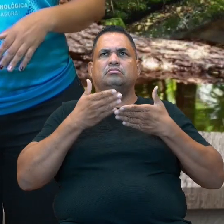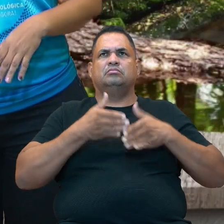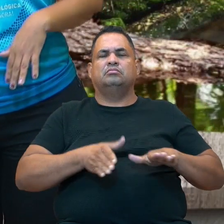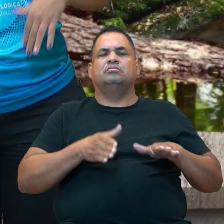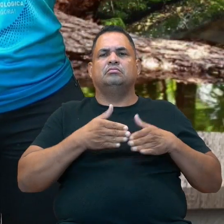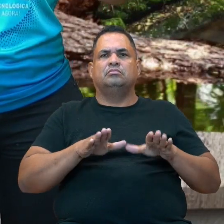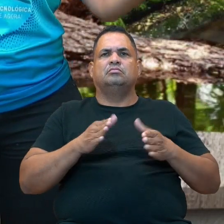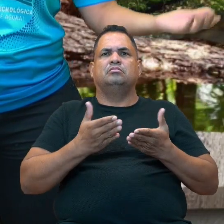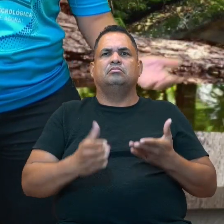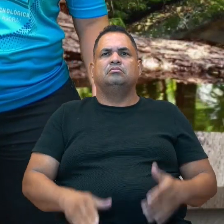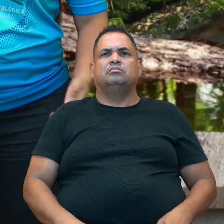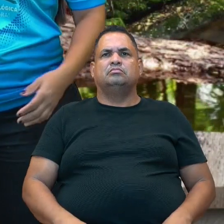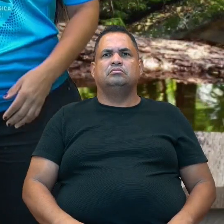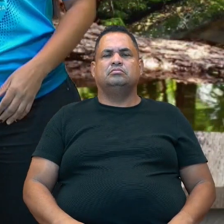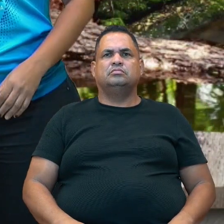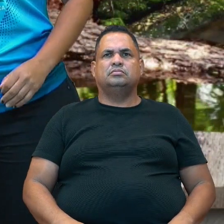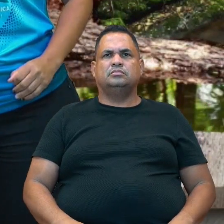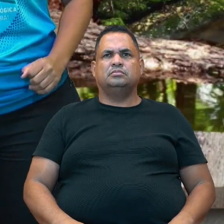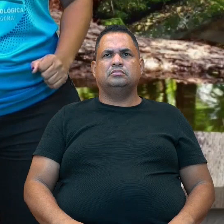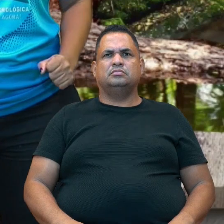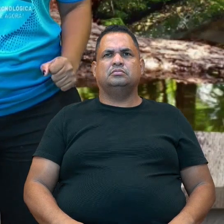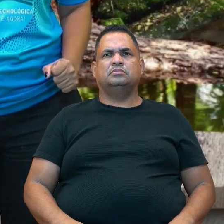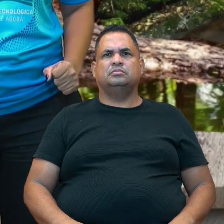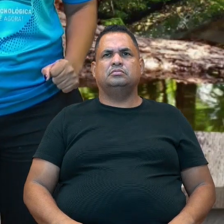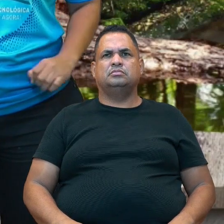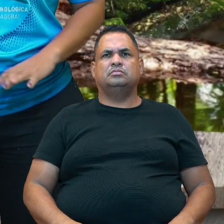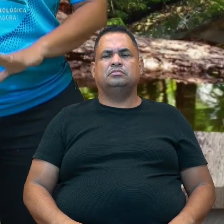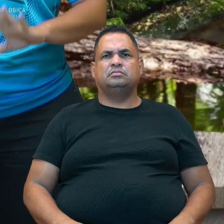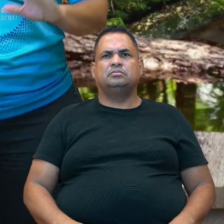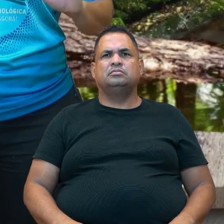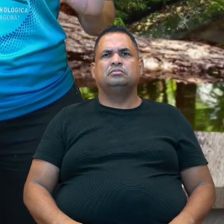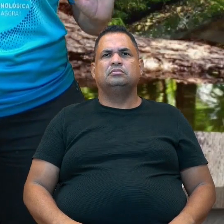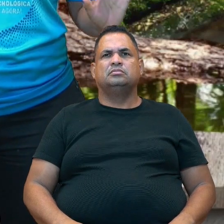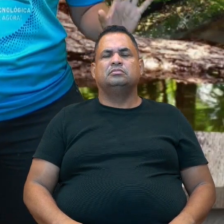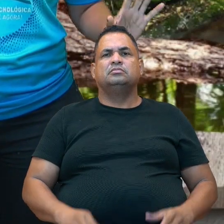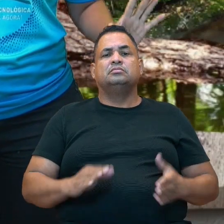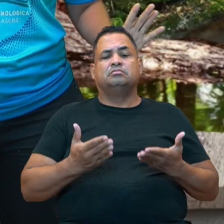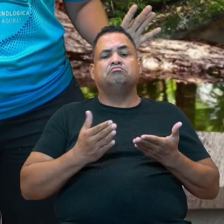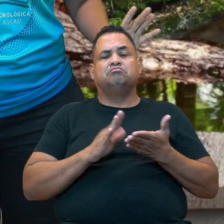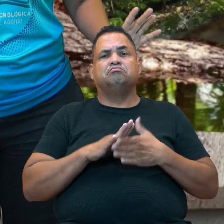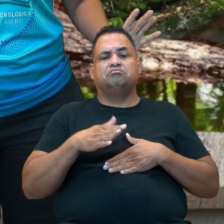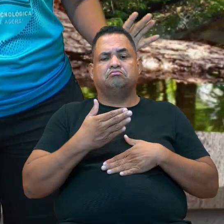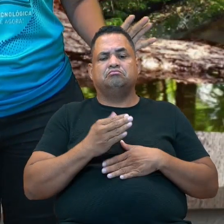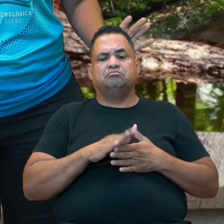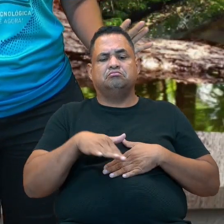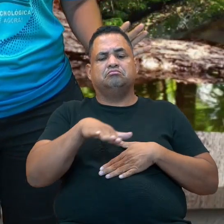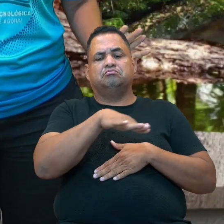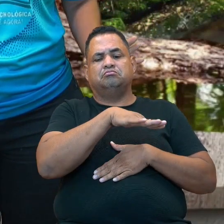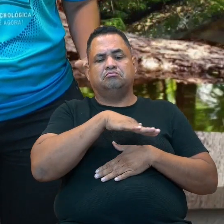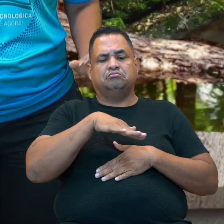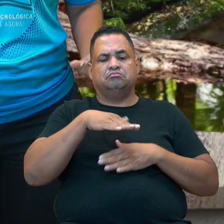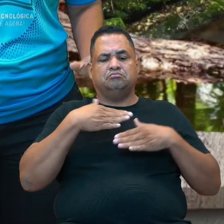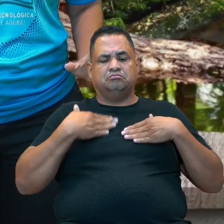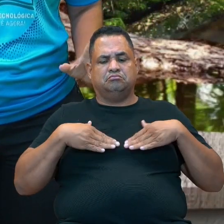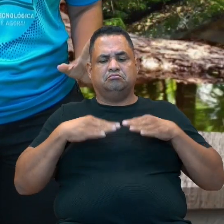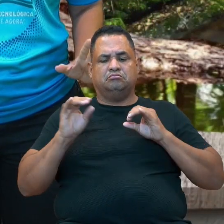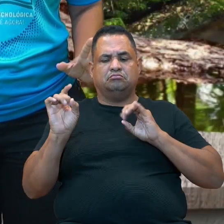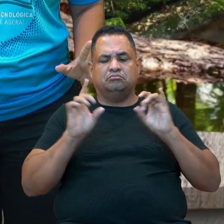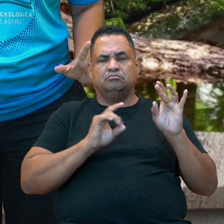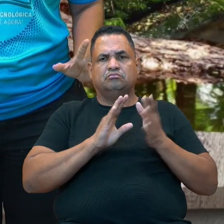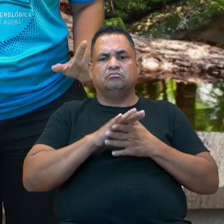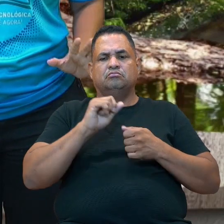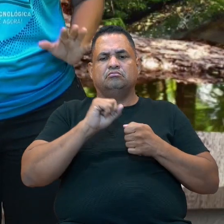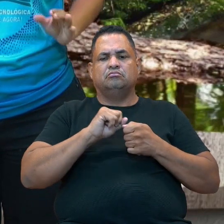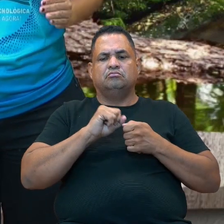de estrobilação, brotamento, bipartição, tá bom? E estão muito tranquilos dentro dos seus grupos, cada um realizando o seu